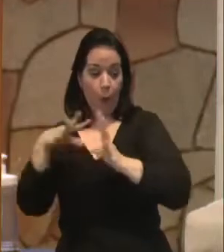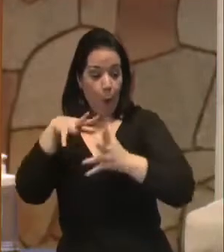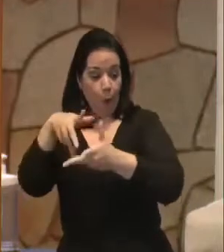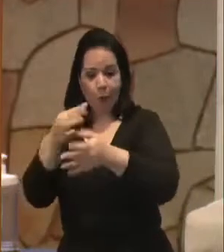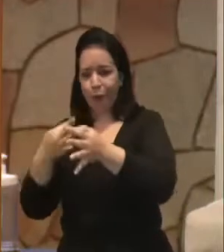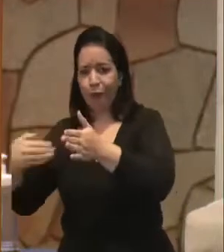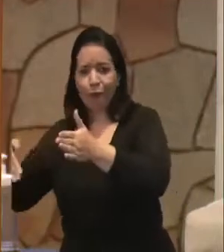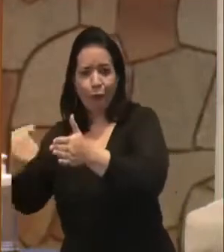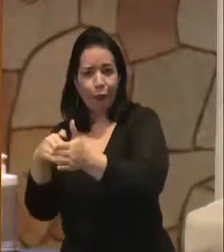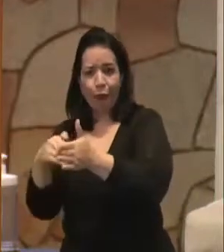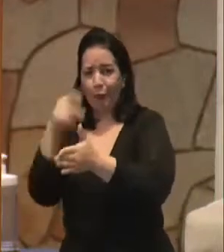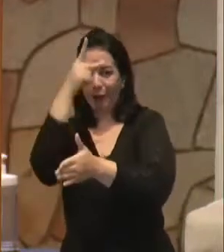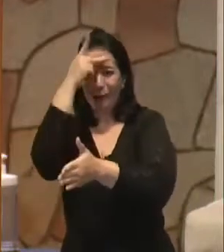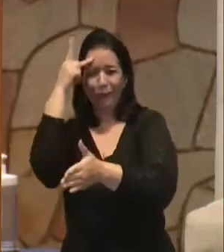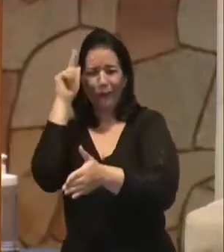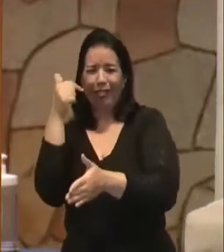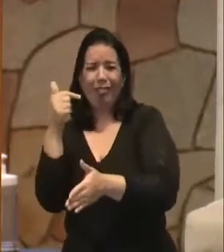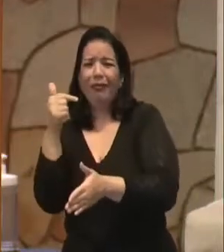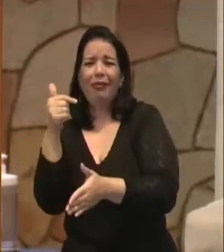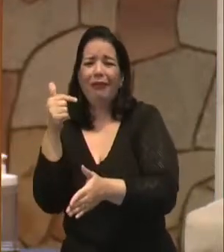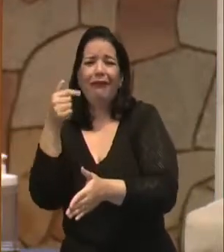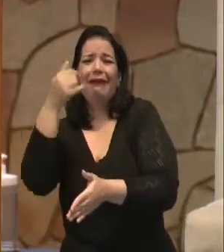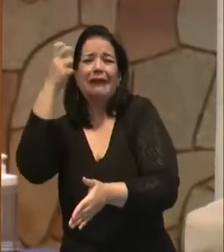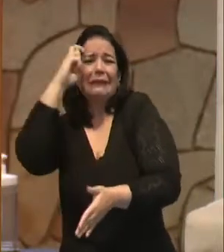Os irmãos percebem que orgulho,